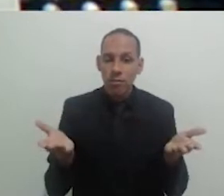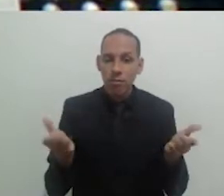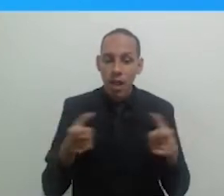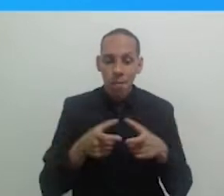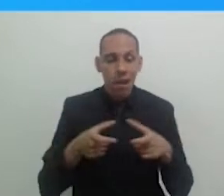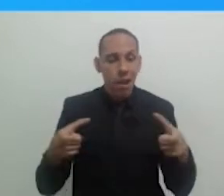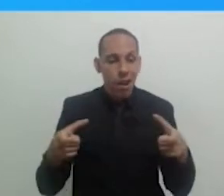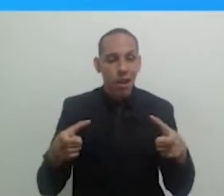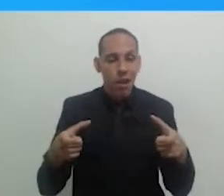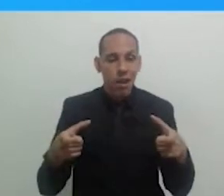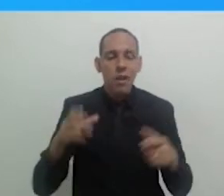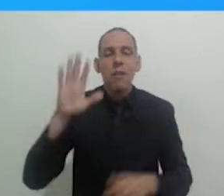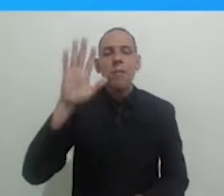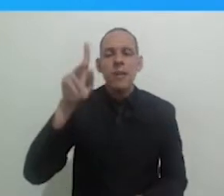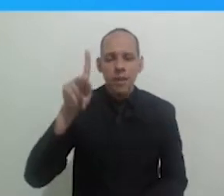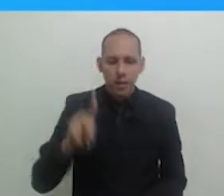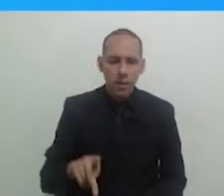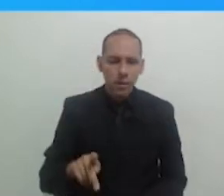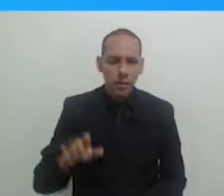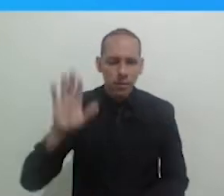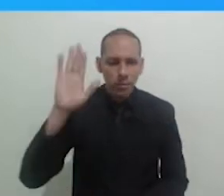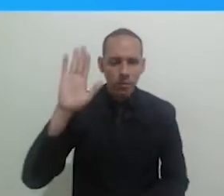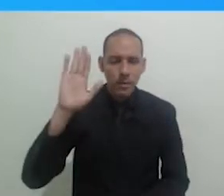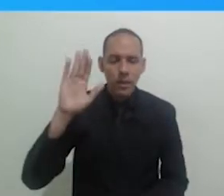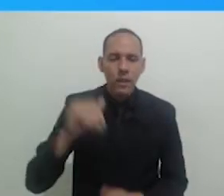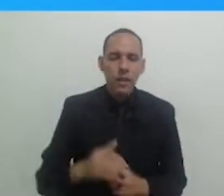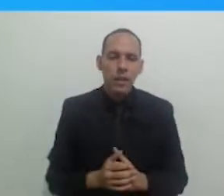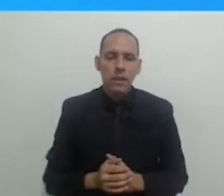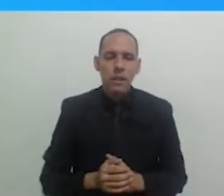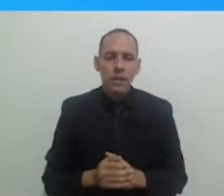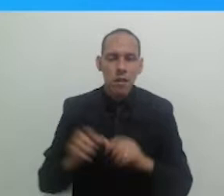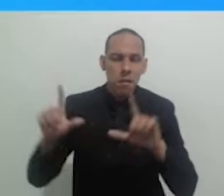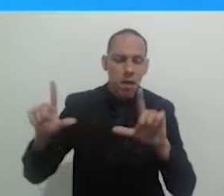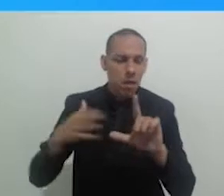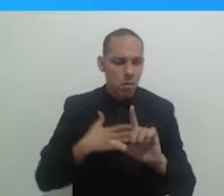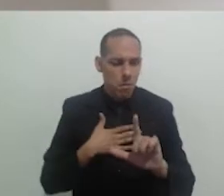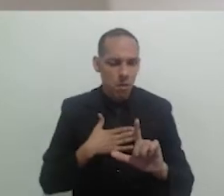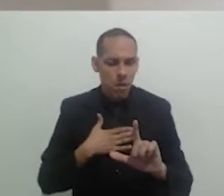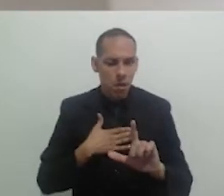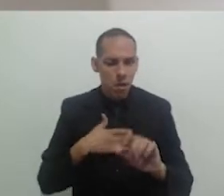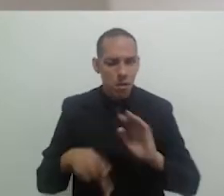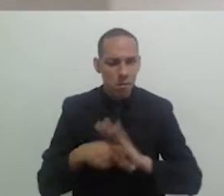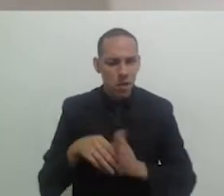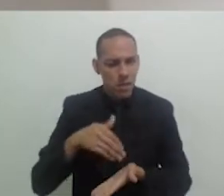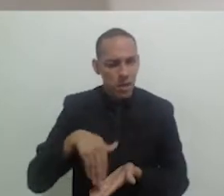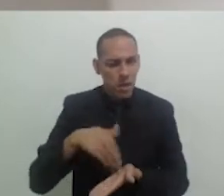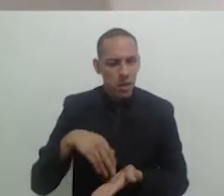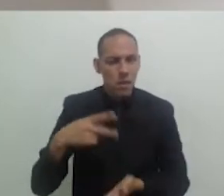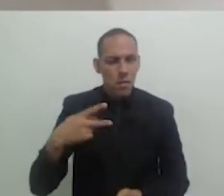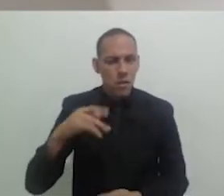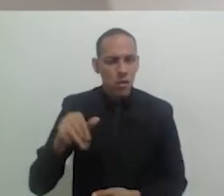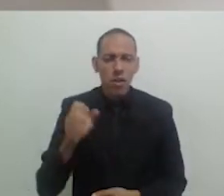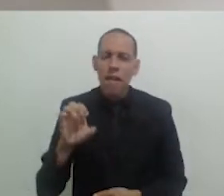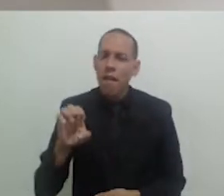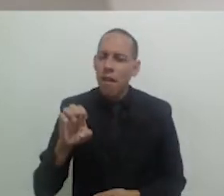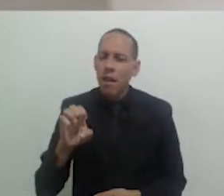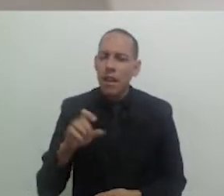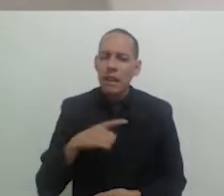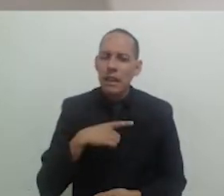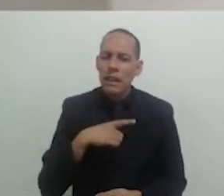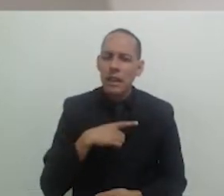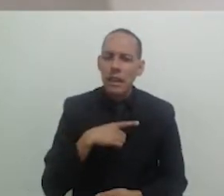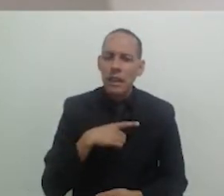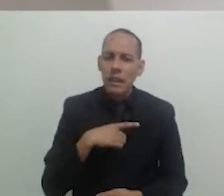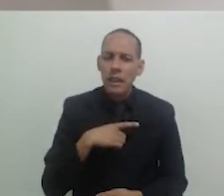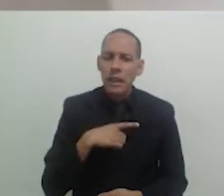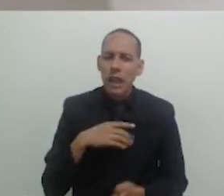Presidente, no meu painel aqui do secretário do PJE, estou verificando que tem alguns votos